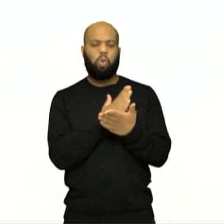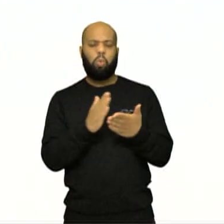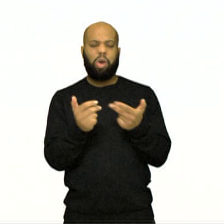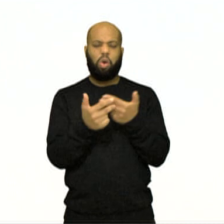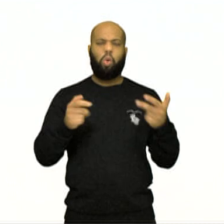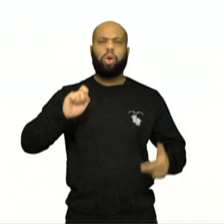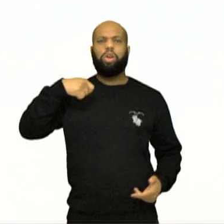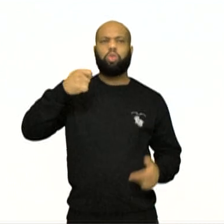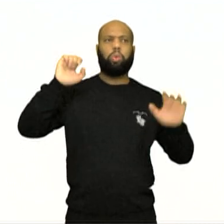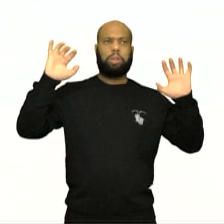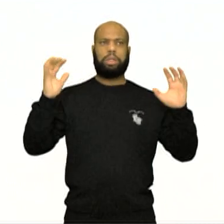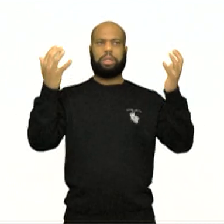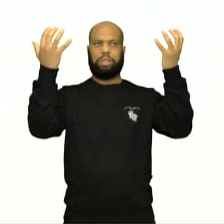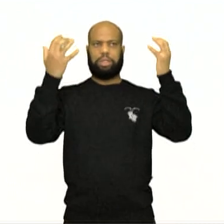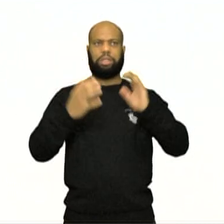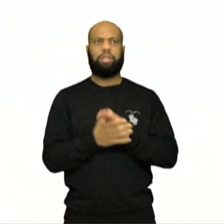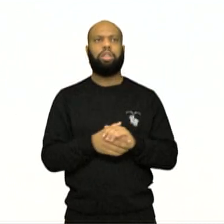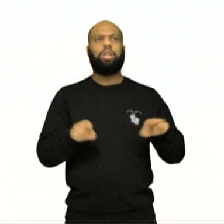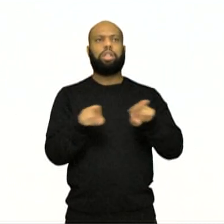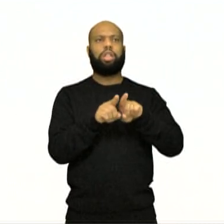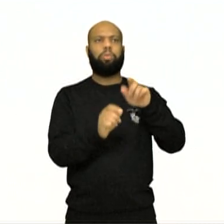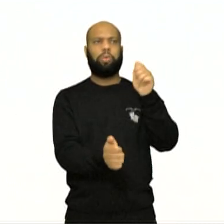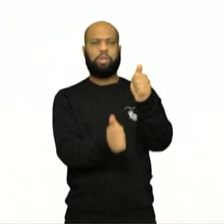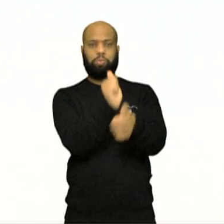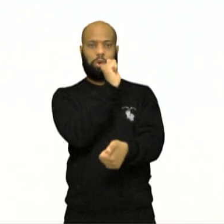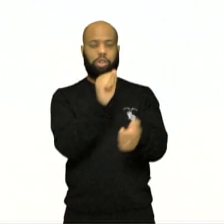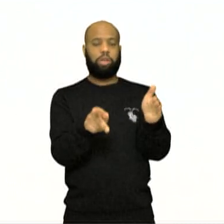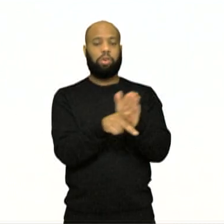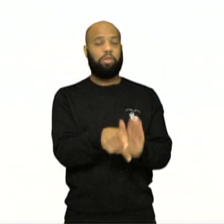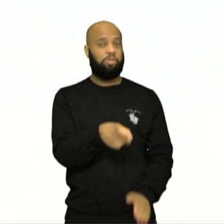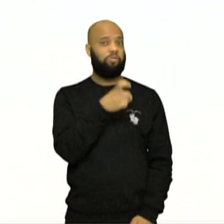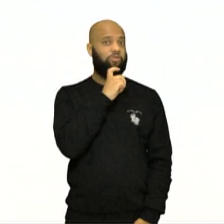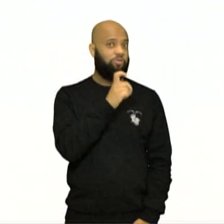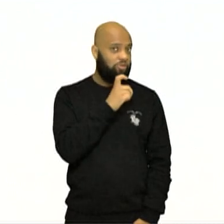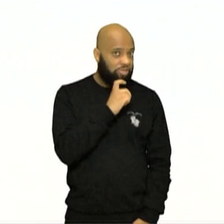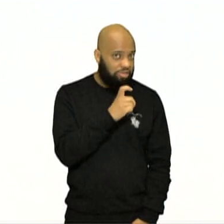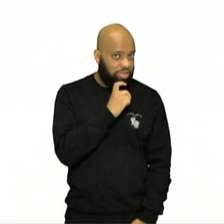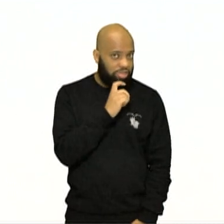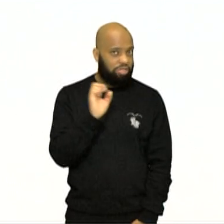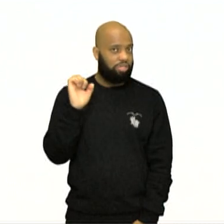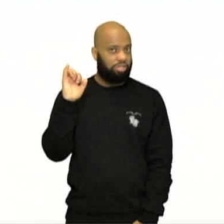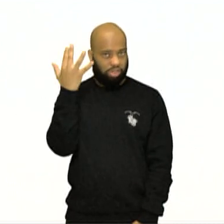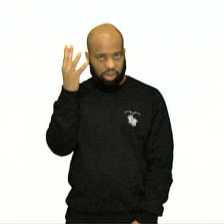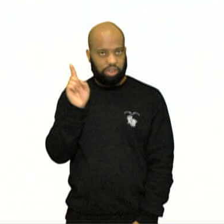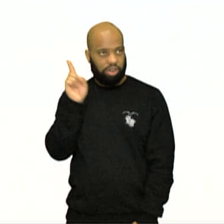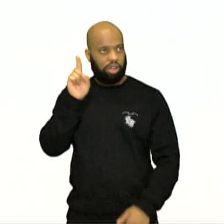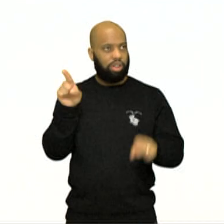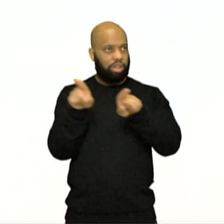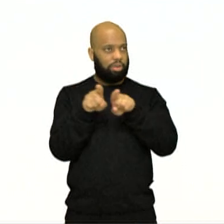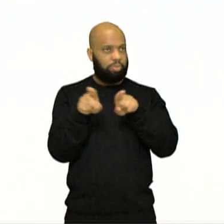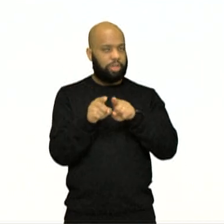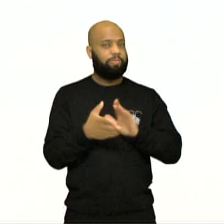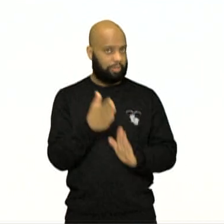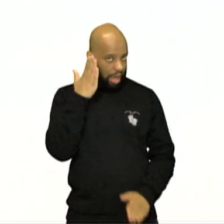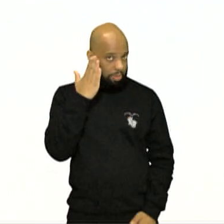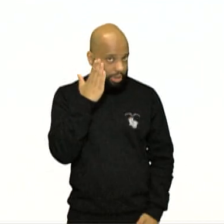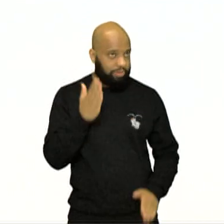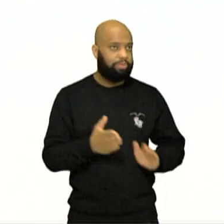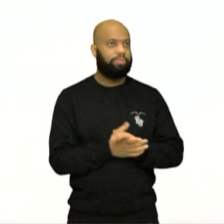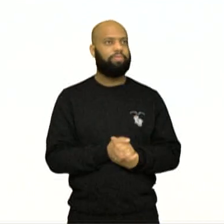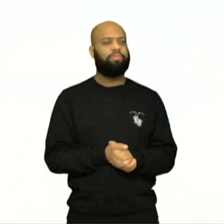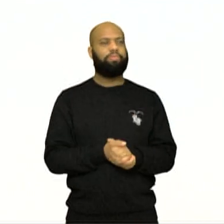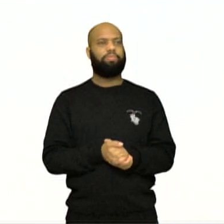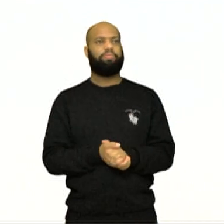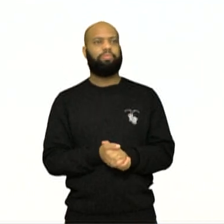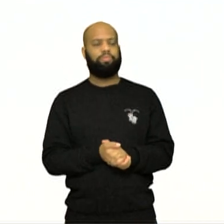clima, sobre esportes de inverno, que é muito comum lá, entre outras coisas?